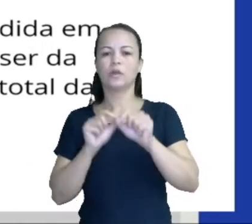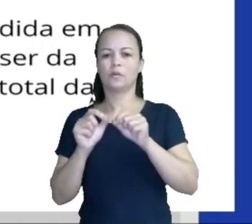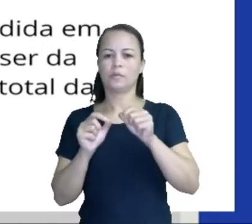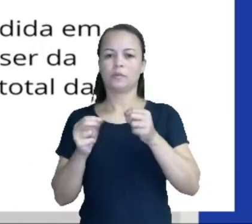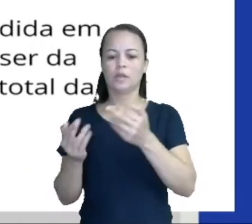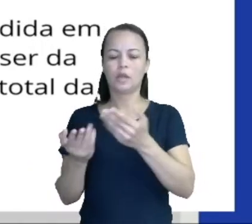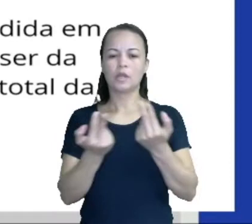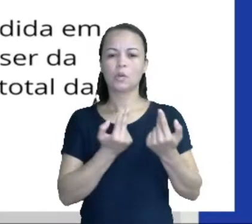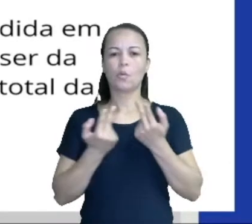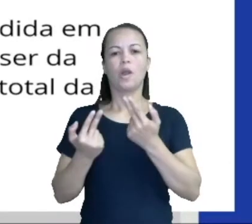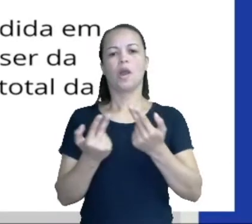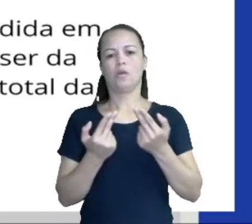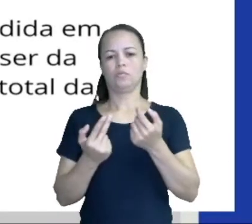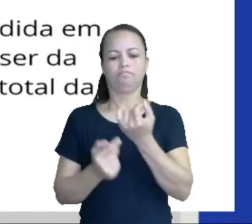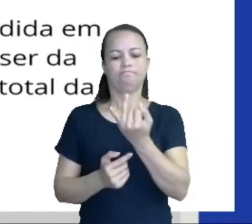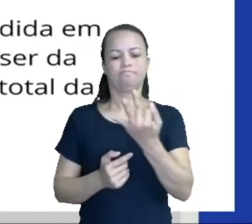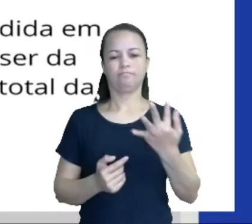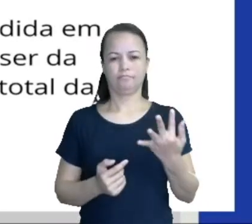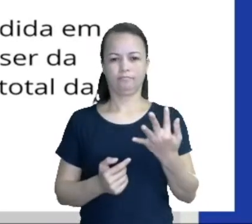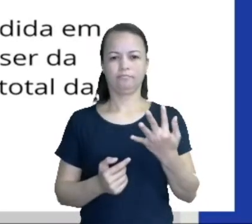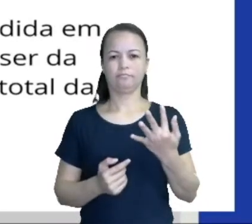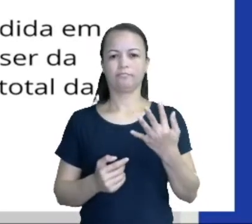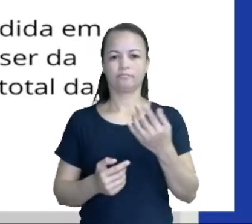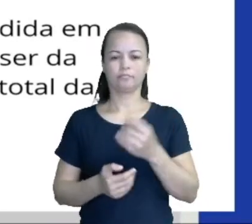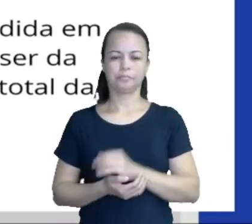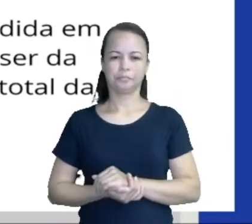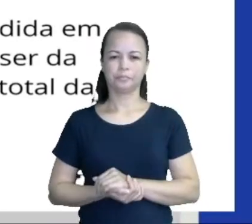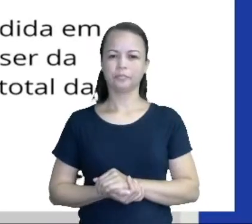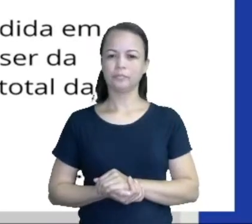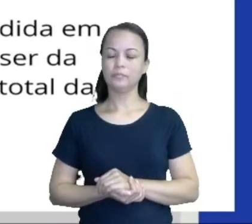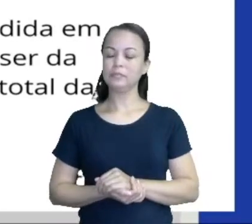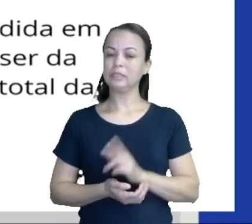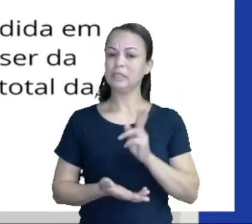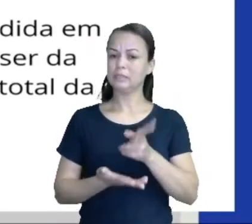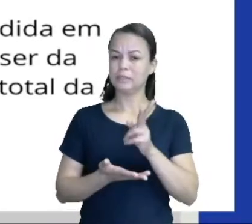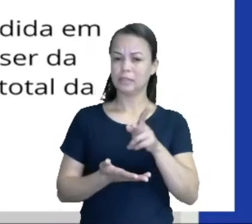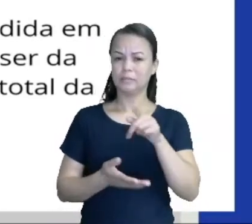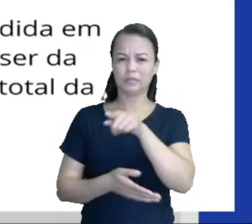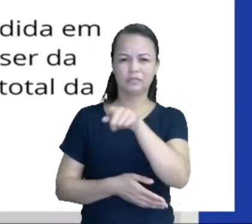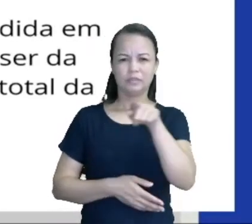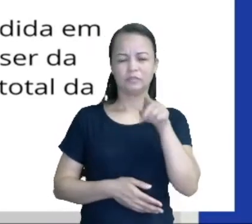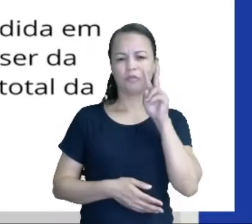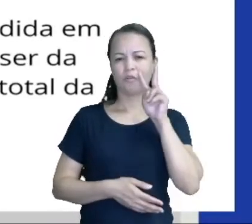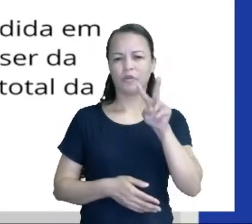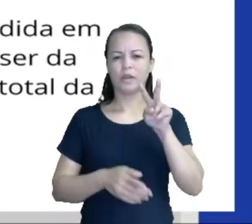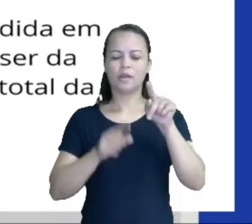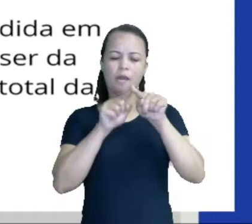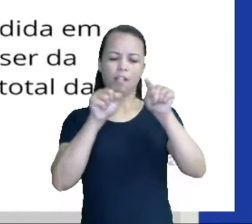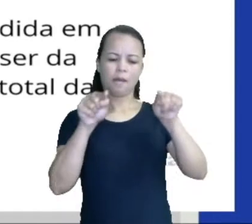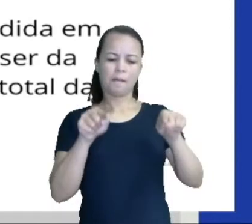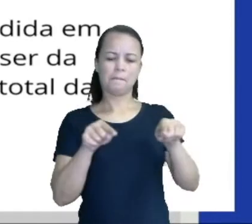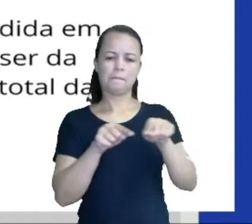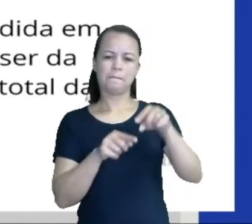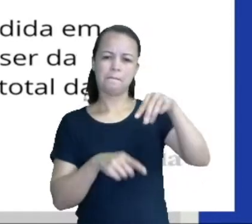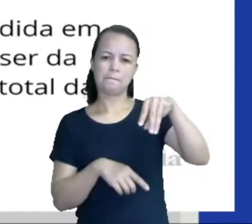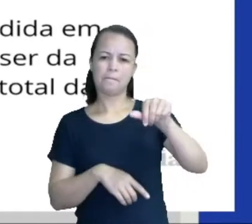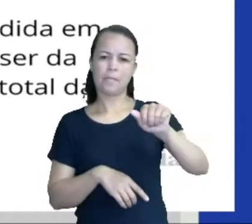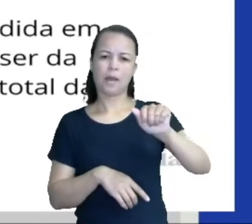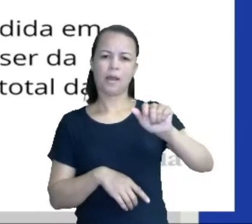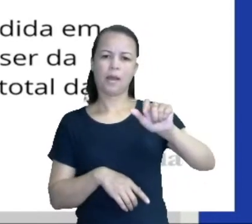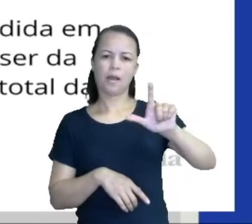mesma contando quadrinho. Então, toda vez que você for trabalhar na malha quadriculada a